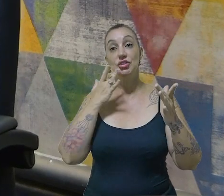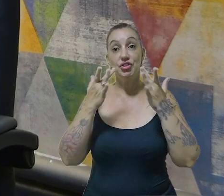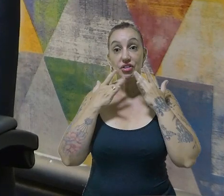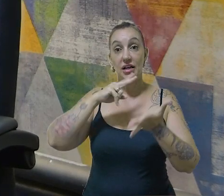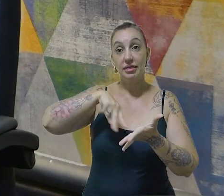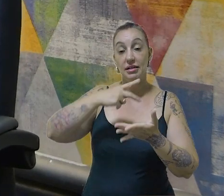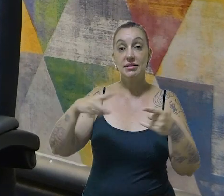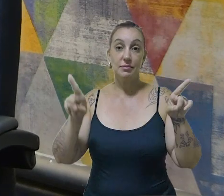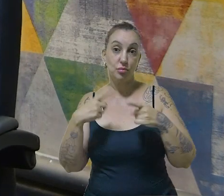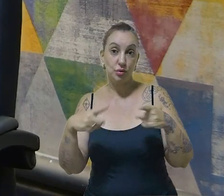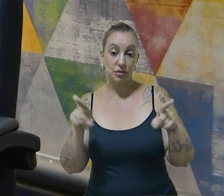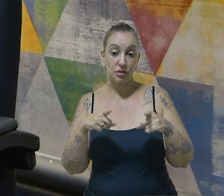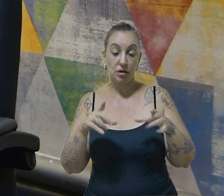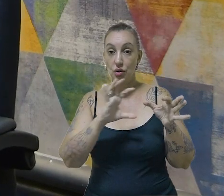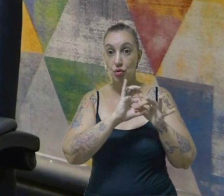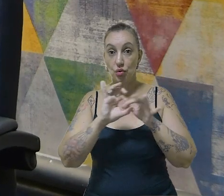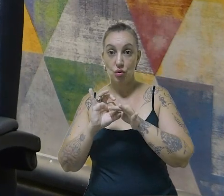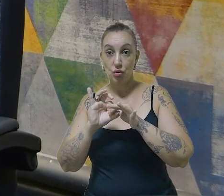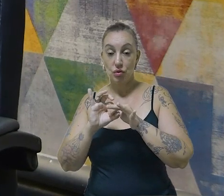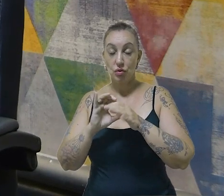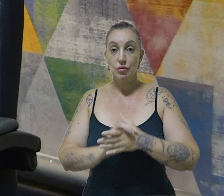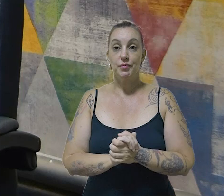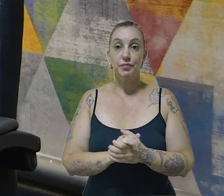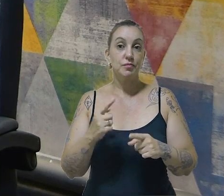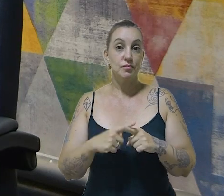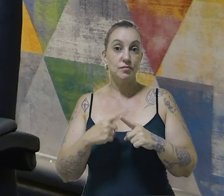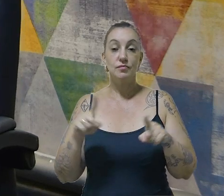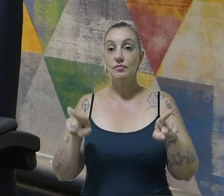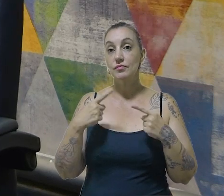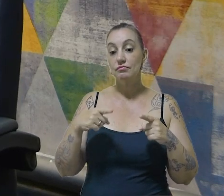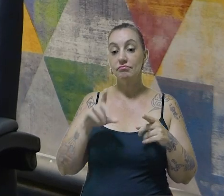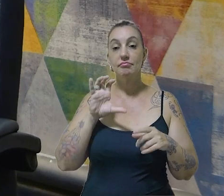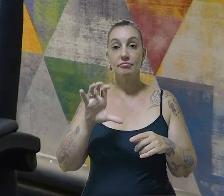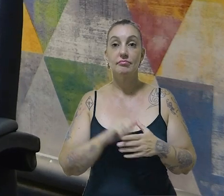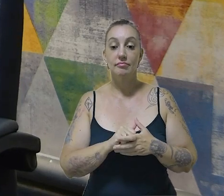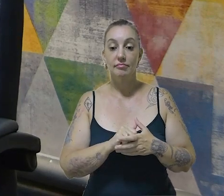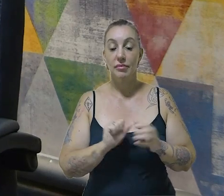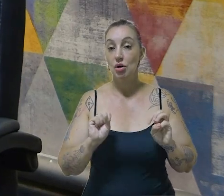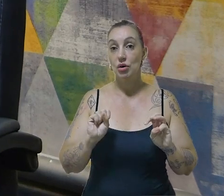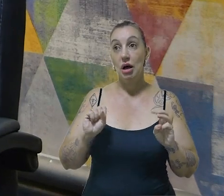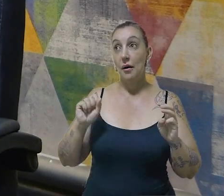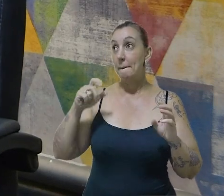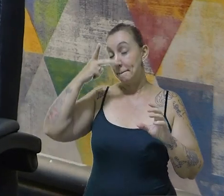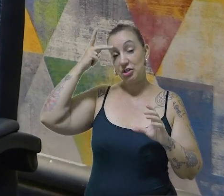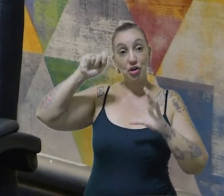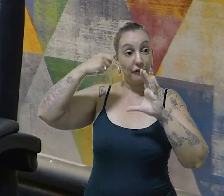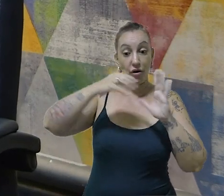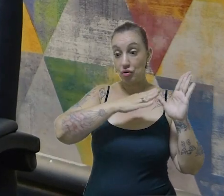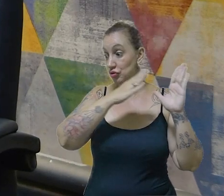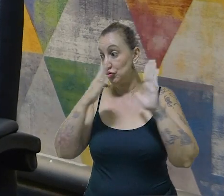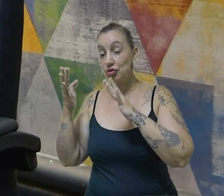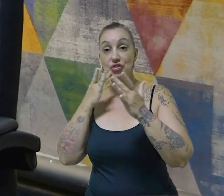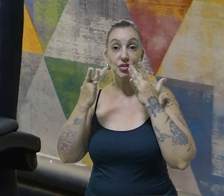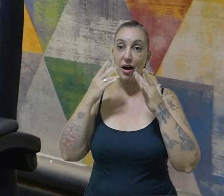teatro dança e música no contexto do digital porque a música assim a galera filma o show inteiro né o teatro não vai gravar o